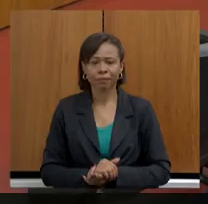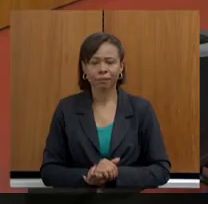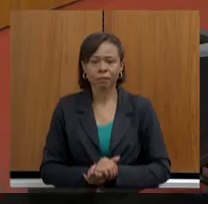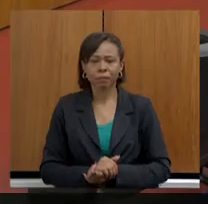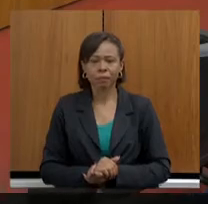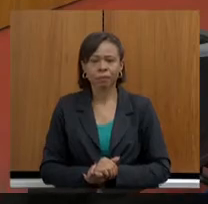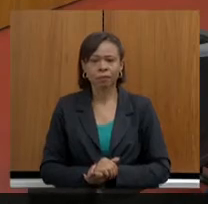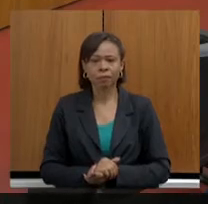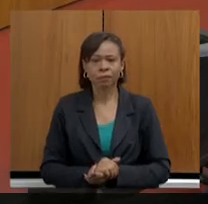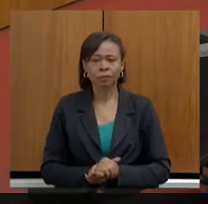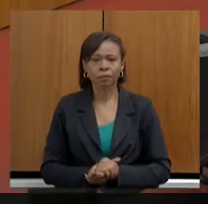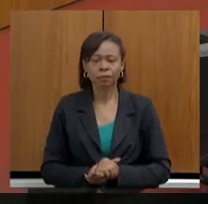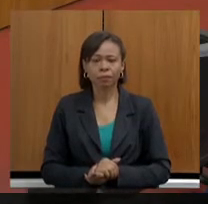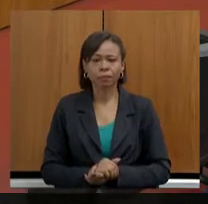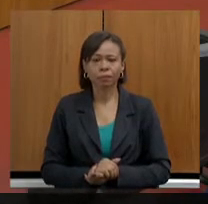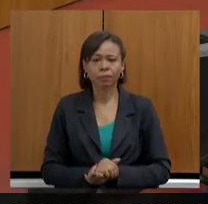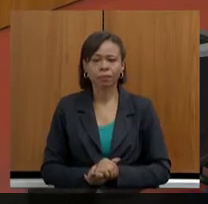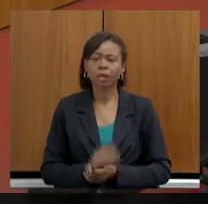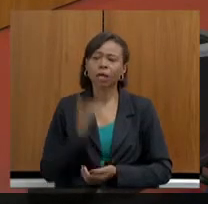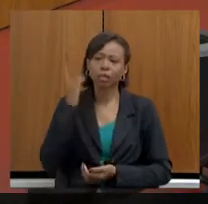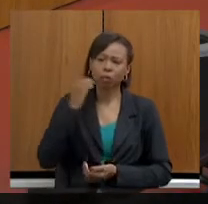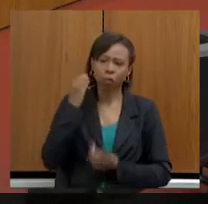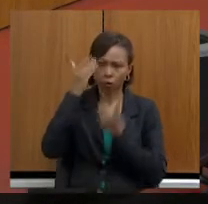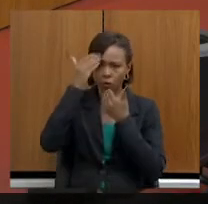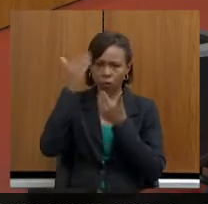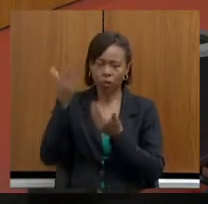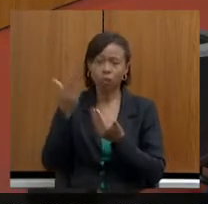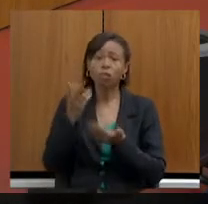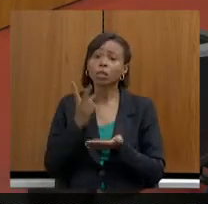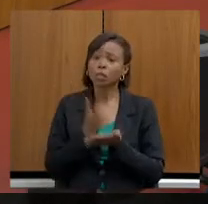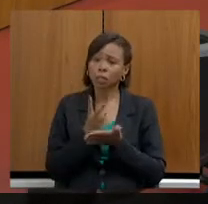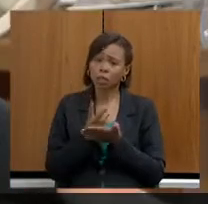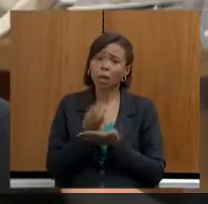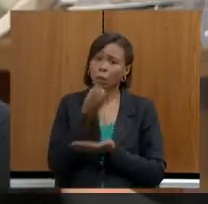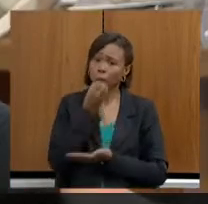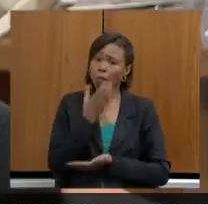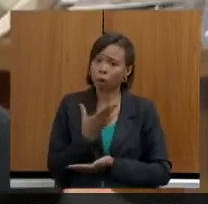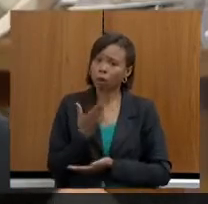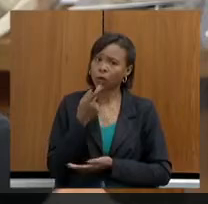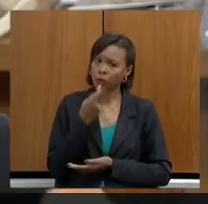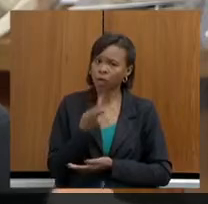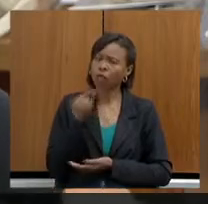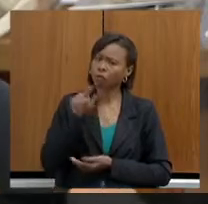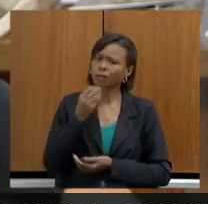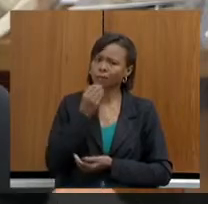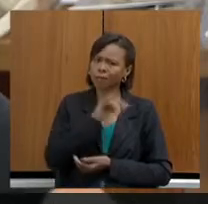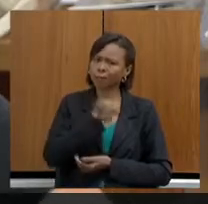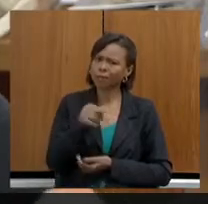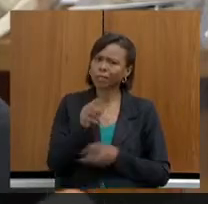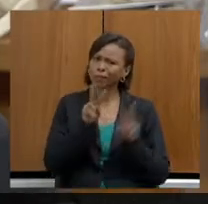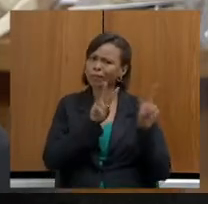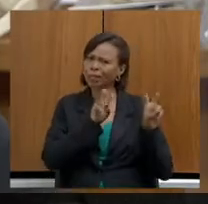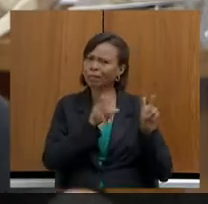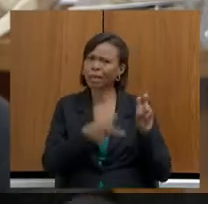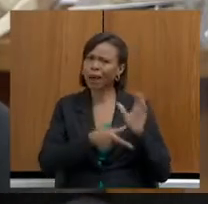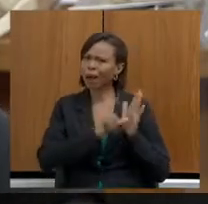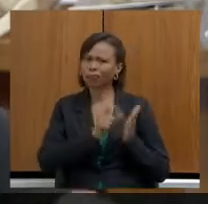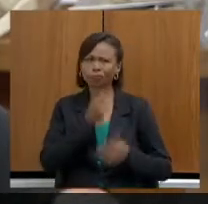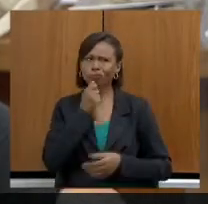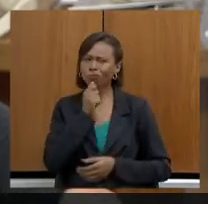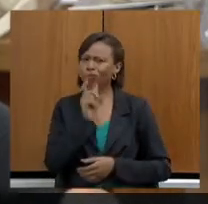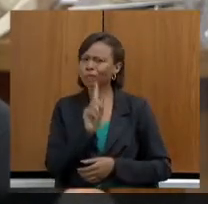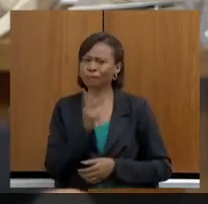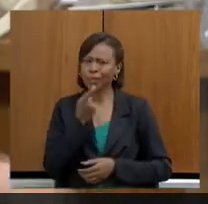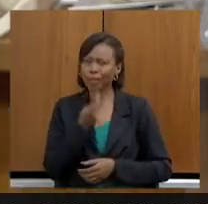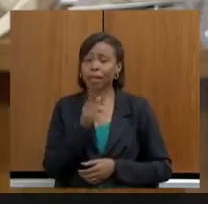considerações Obrigada Deputado É Sempre ótimo falar e o senhor me deu oportunidade de falar de um tema que eu ainda não havia falado